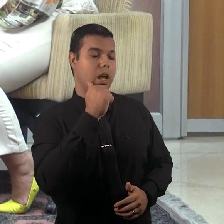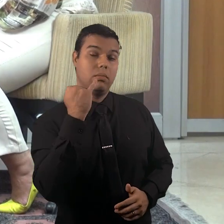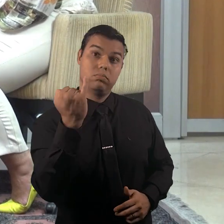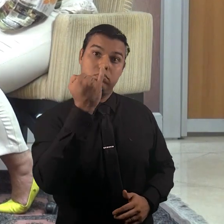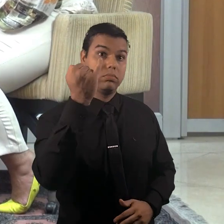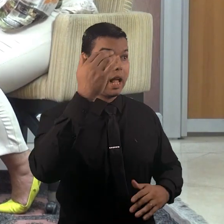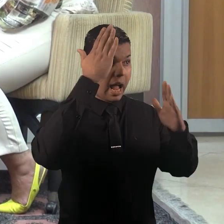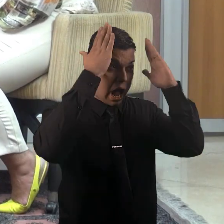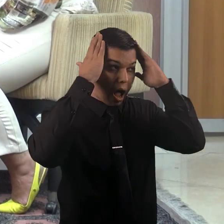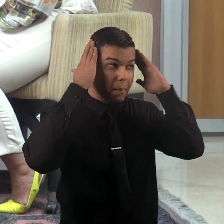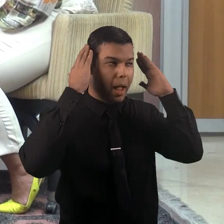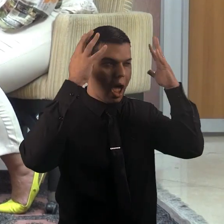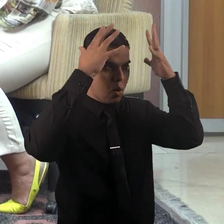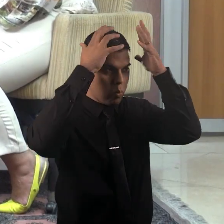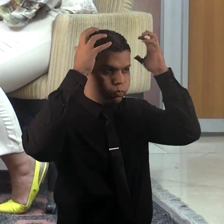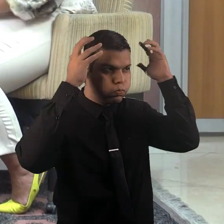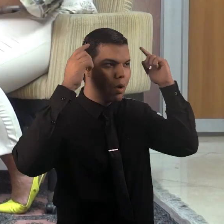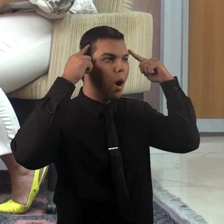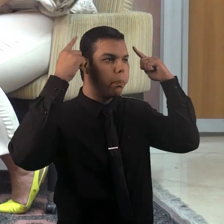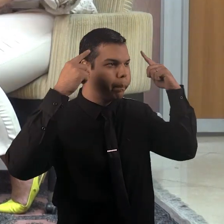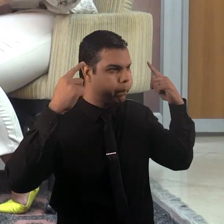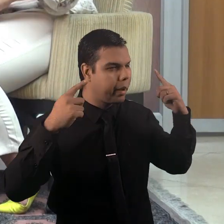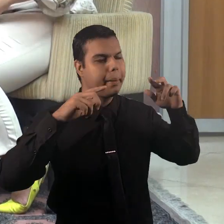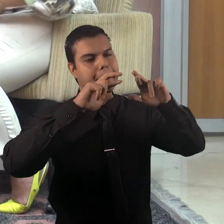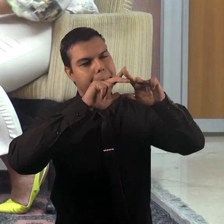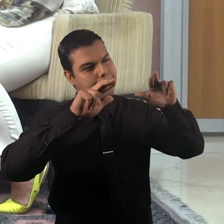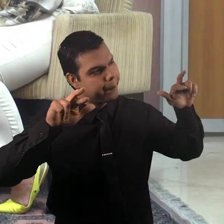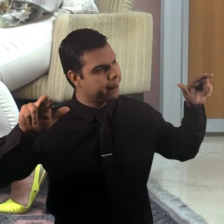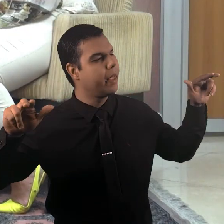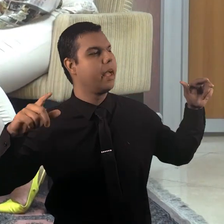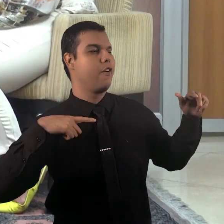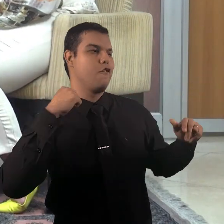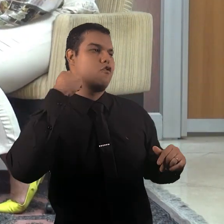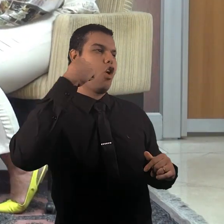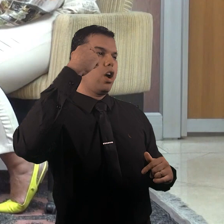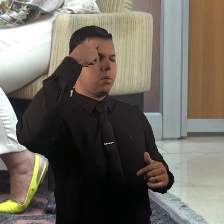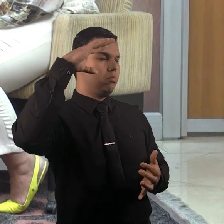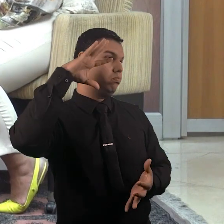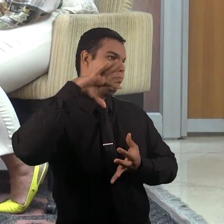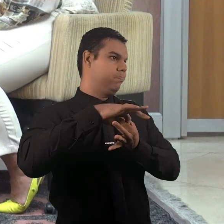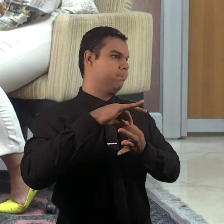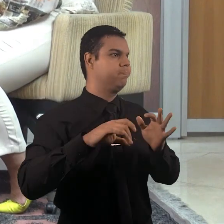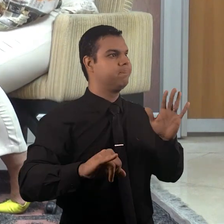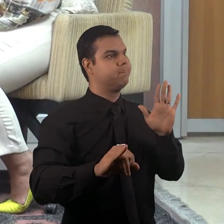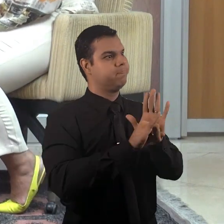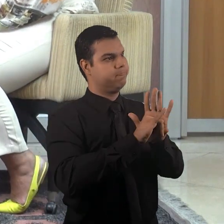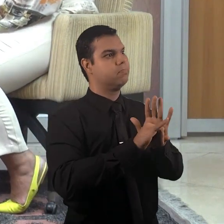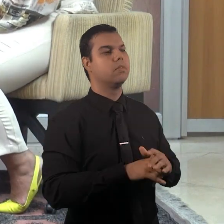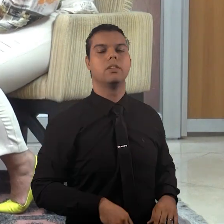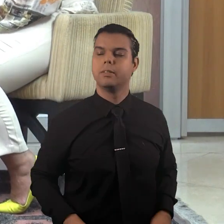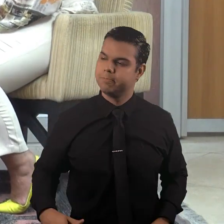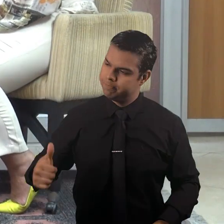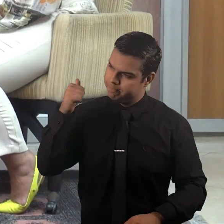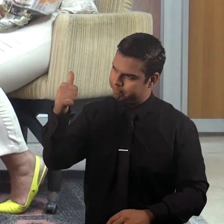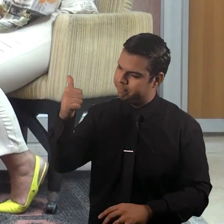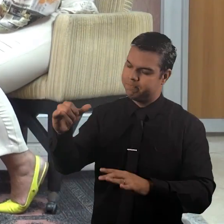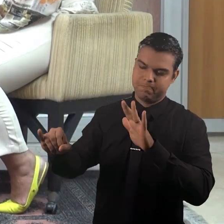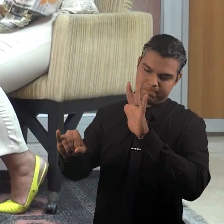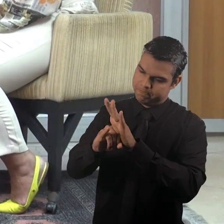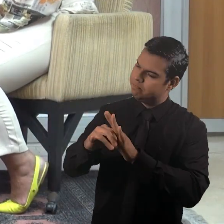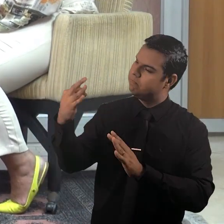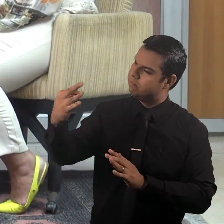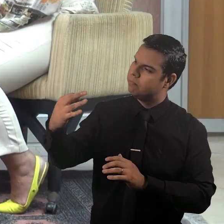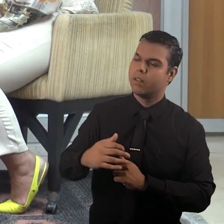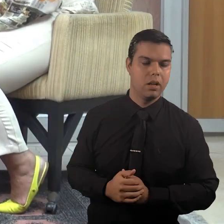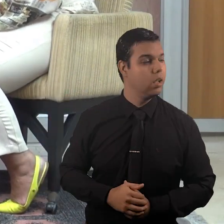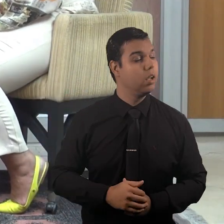né? A mulher tem uma relação com o cabelo muito forte, né? É uma coisa de identidade. Identidade, é exatamente isso, sobre